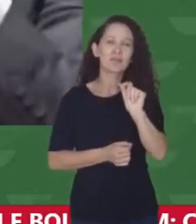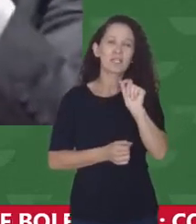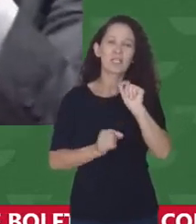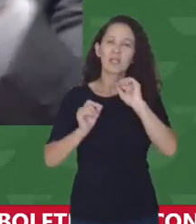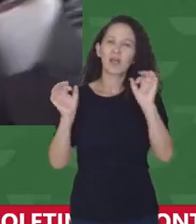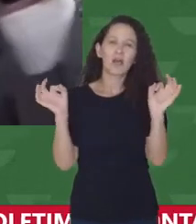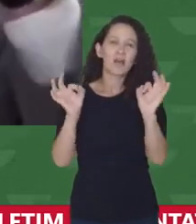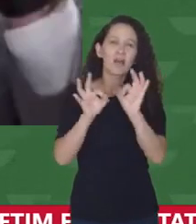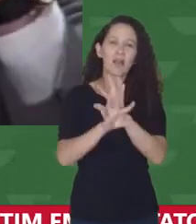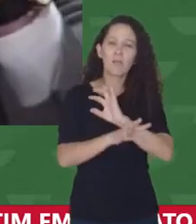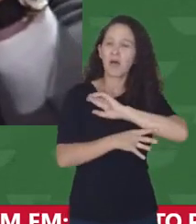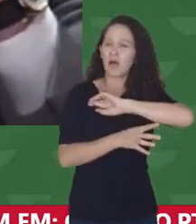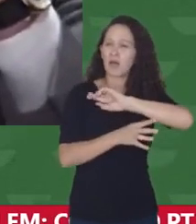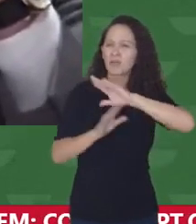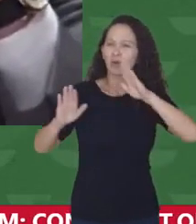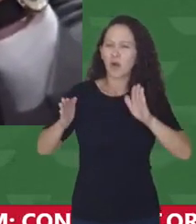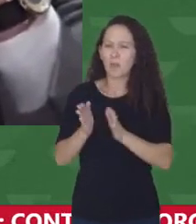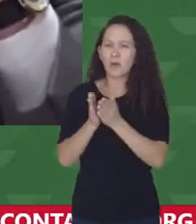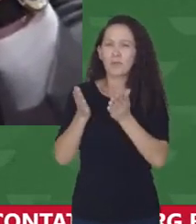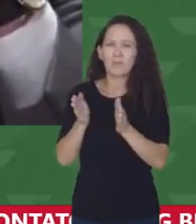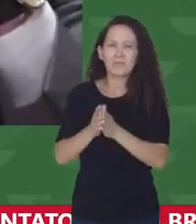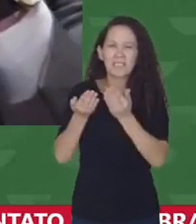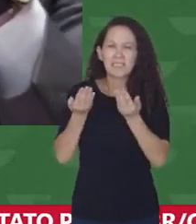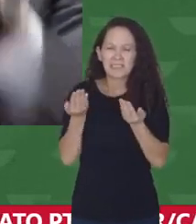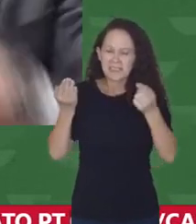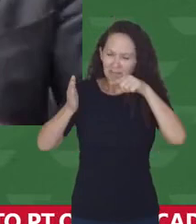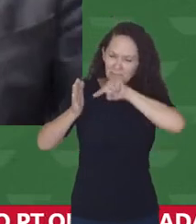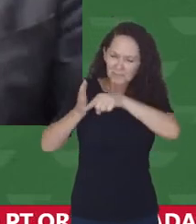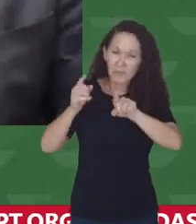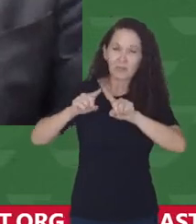eliminar não só a extrema pobreza, como a pobreza no Brasil.